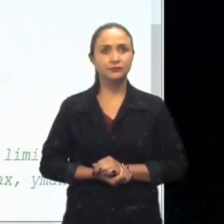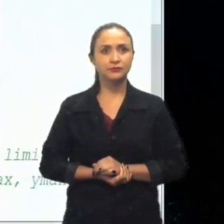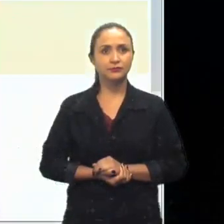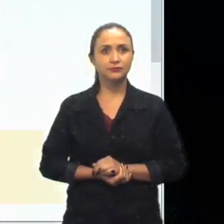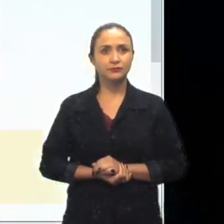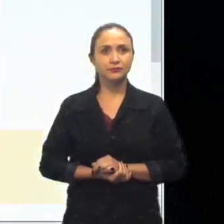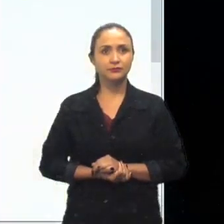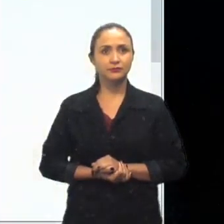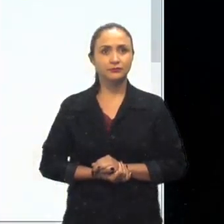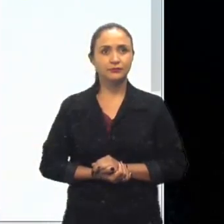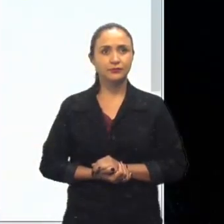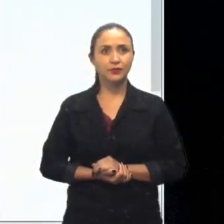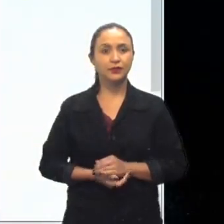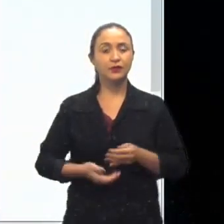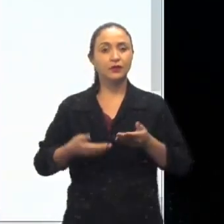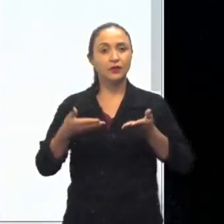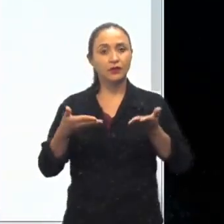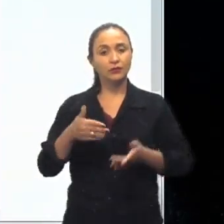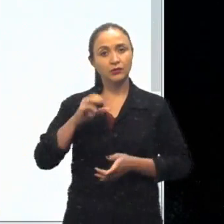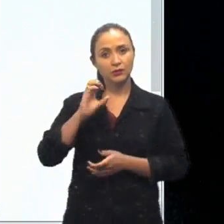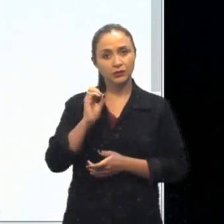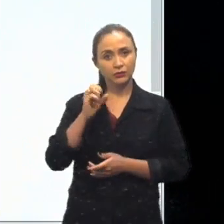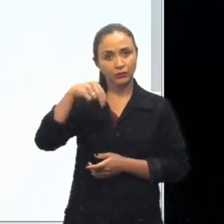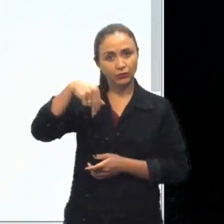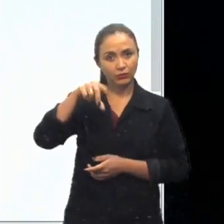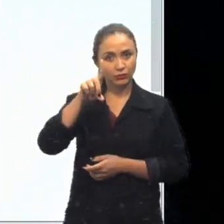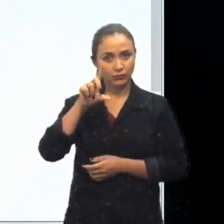Então, vamos para a nossa onda PSK.